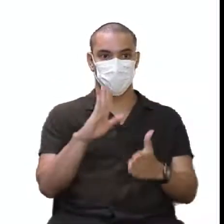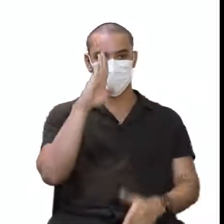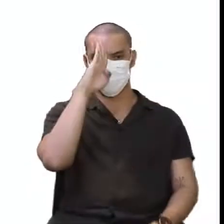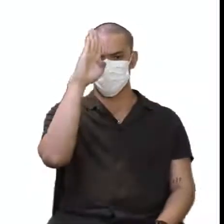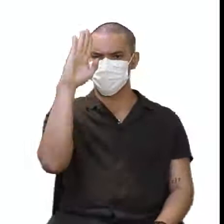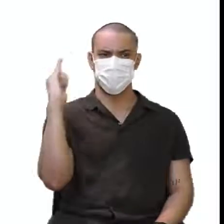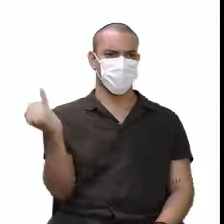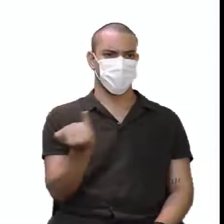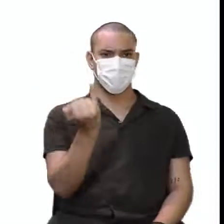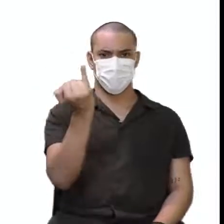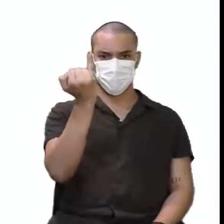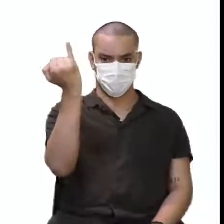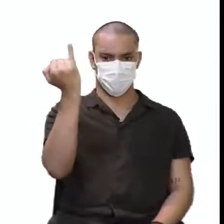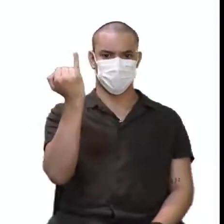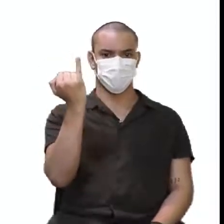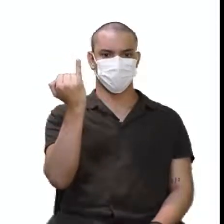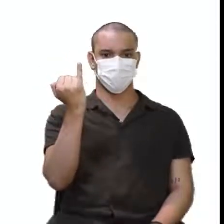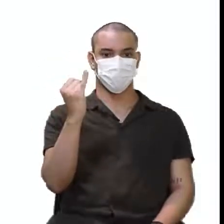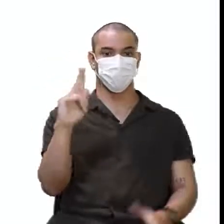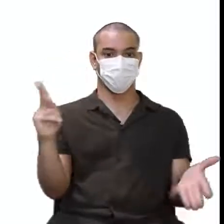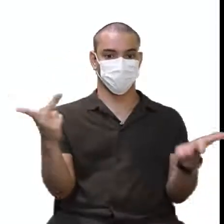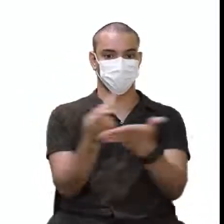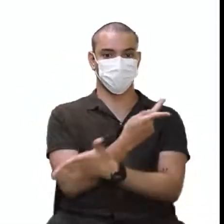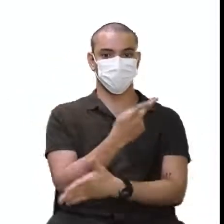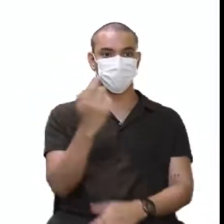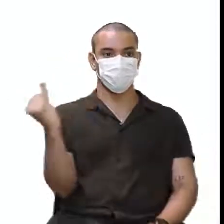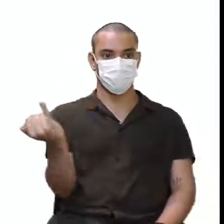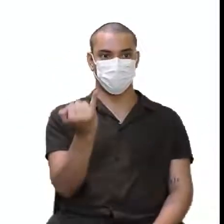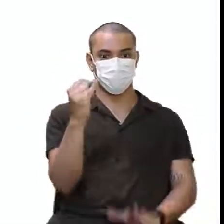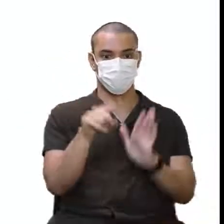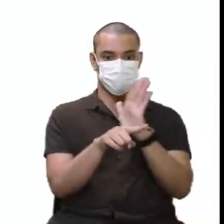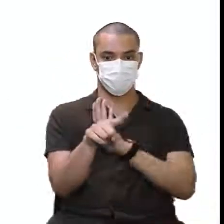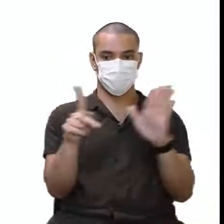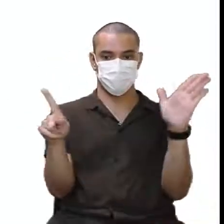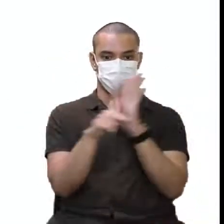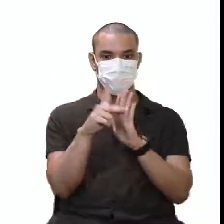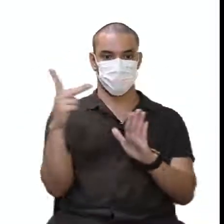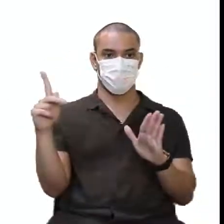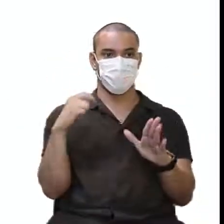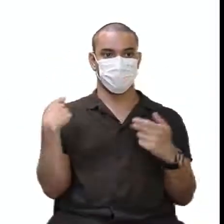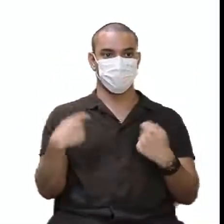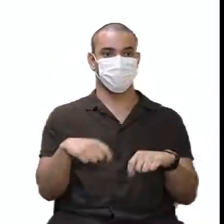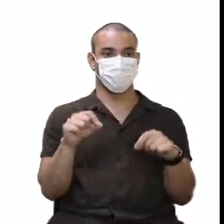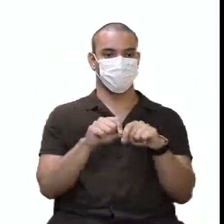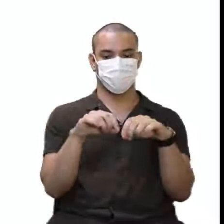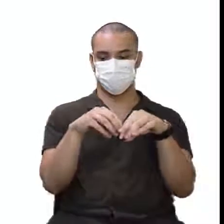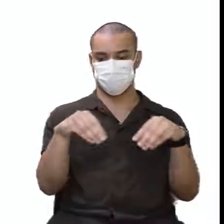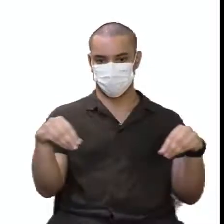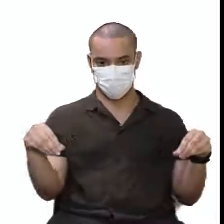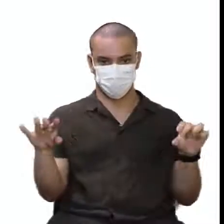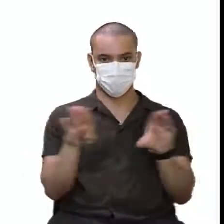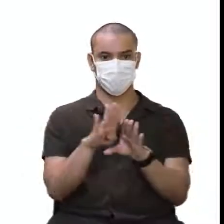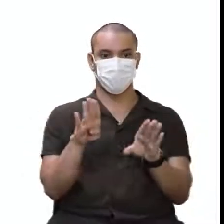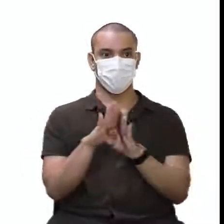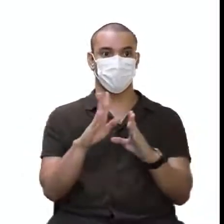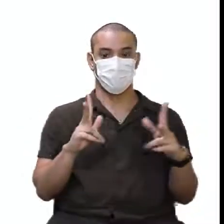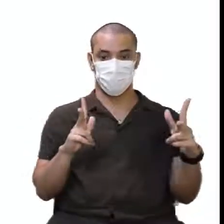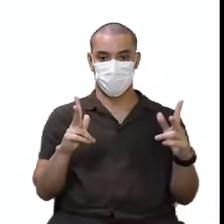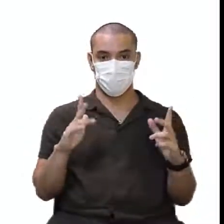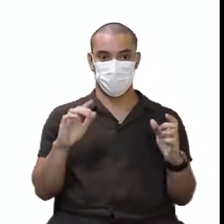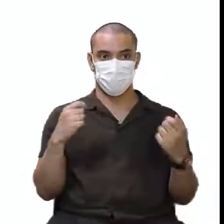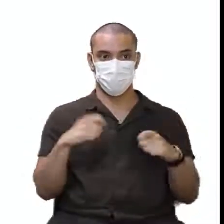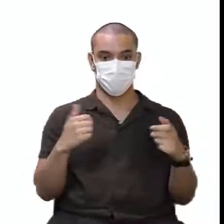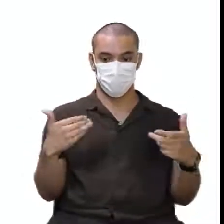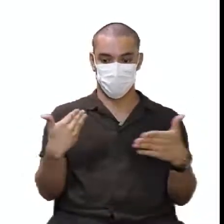quesitos importantíssimos, que a gente vai chamar de fatores importantíssimos para a sua pesquisa. Tinha que produzir semente, tinha que ter um ciclo curto, mas